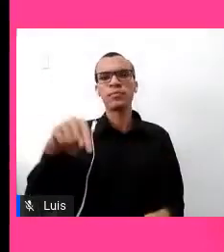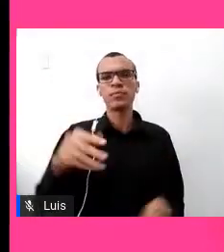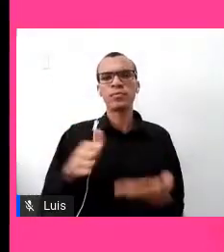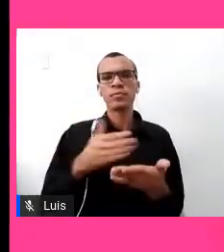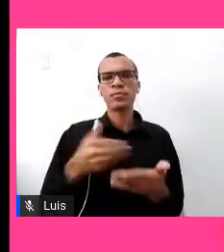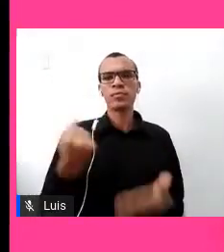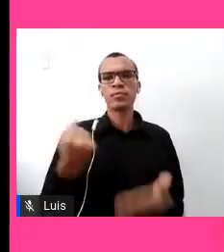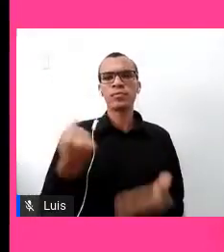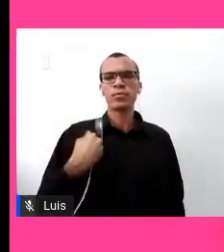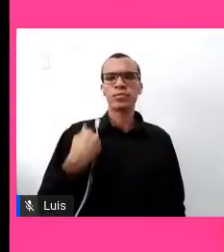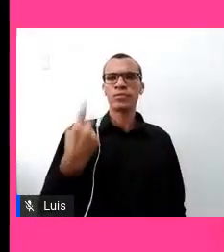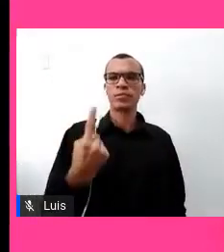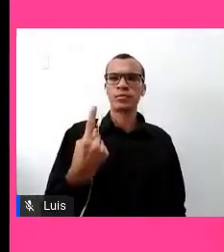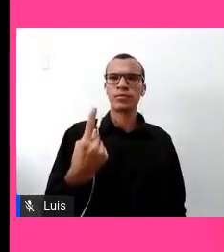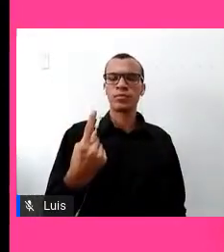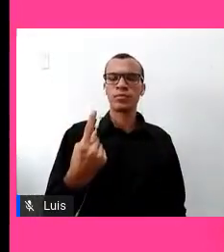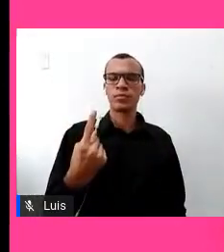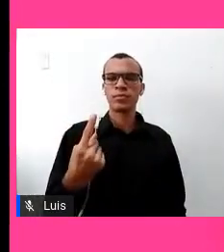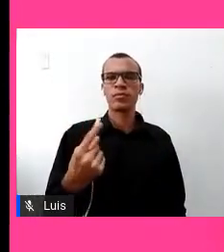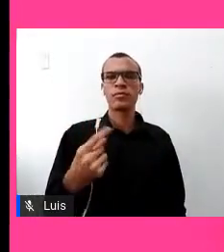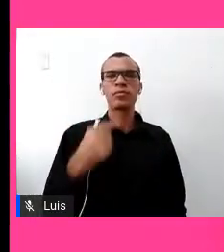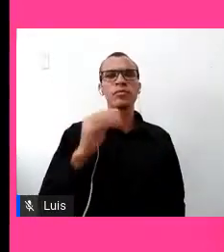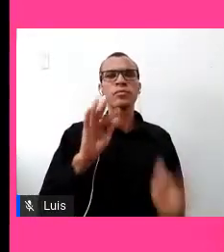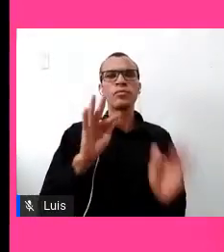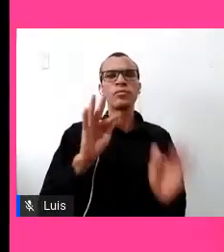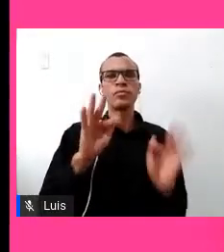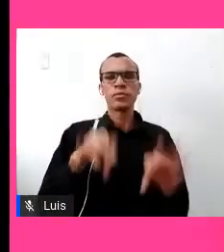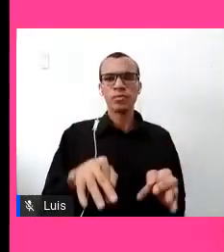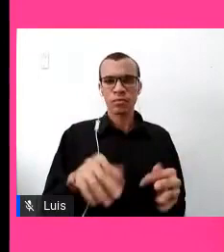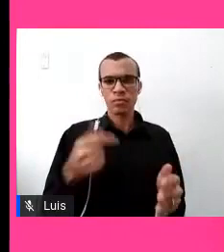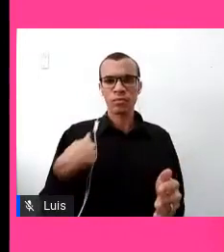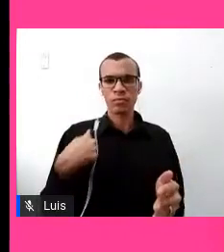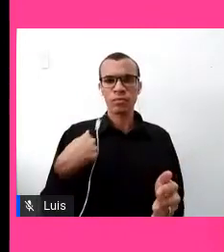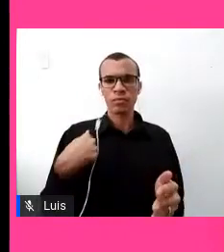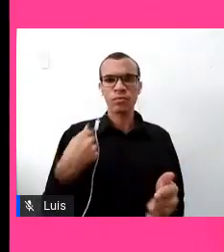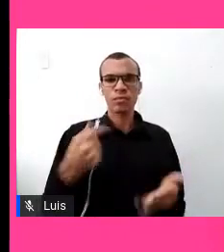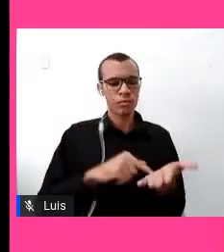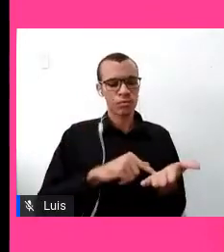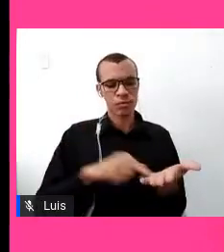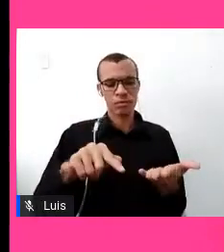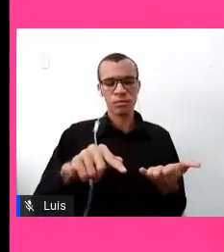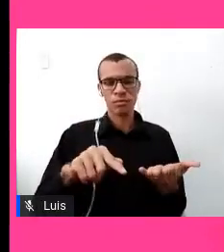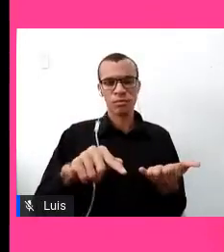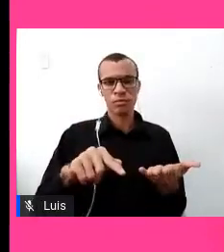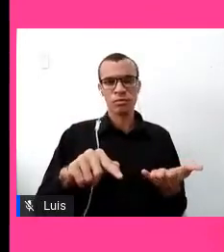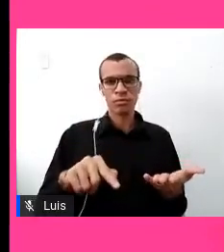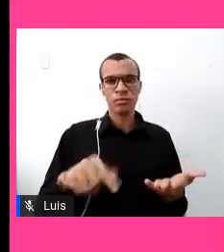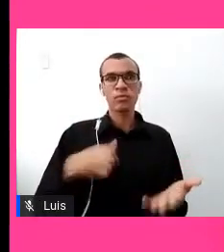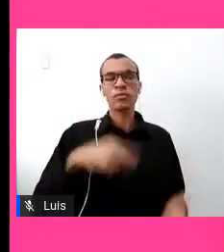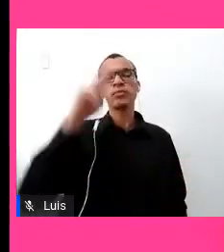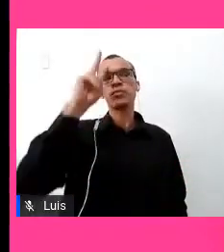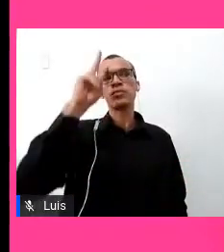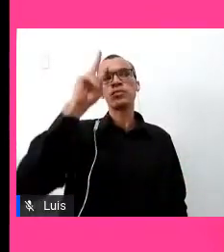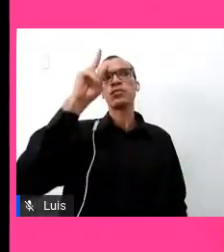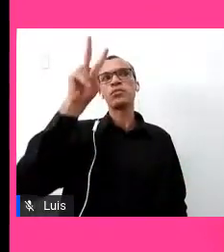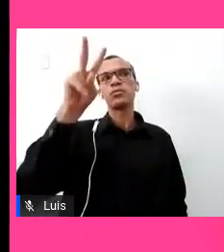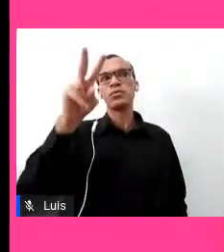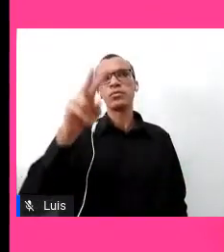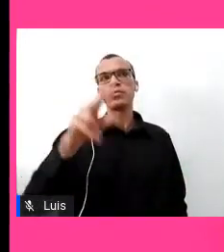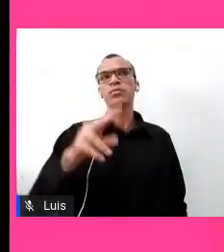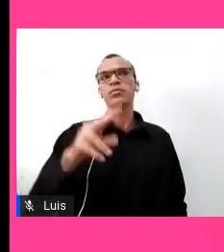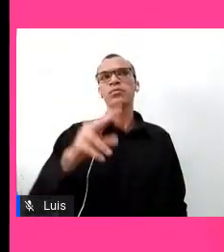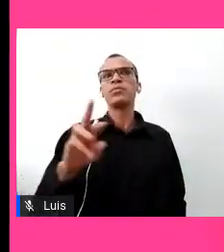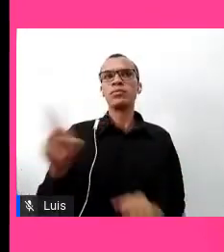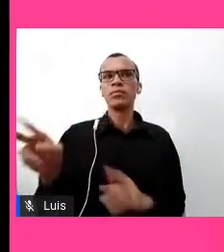1, venho aqui no final da página e eu faço o risco para que eu me lembre qual é qual.